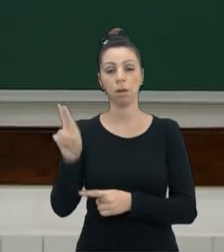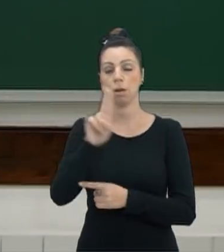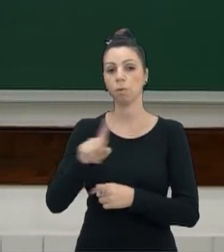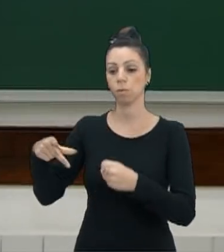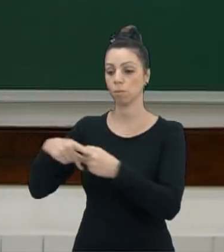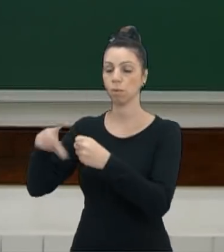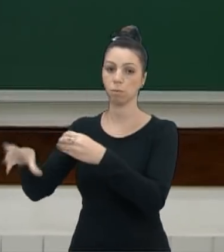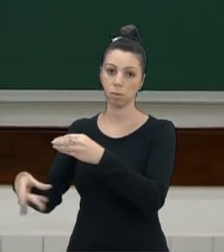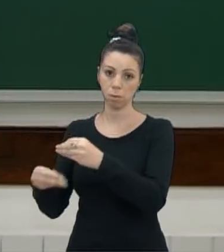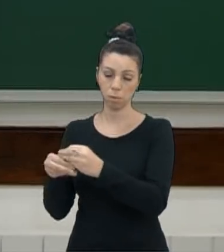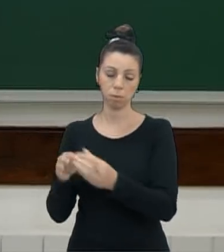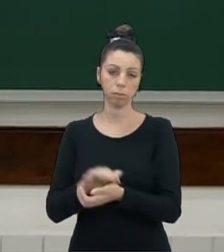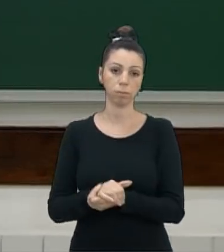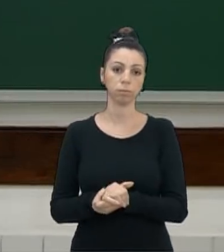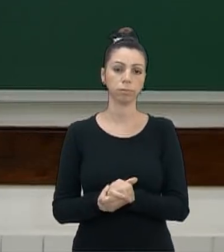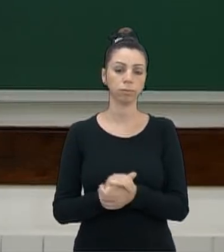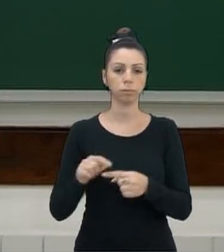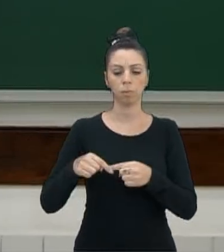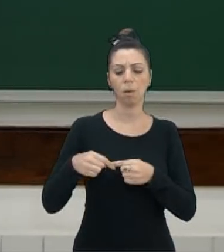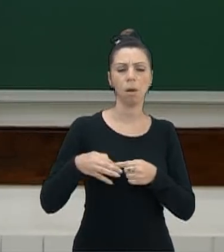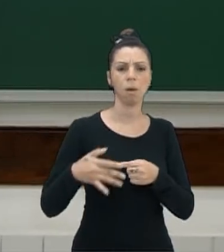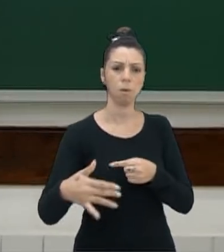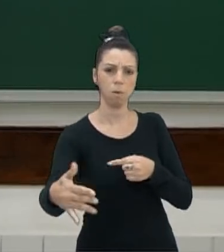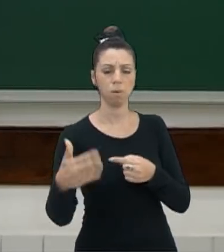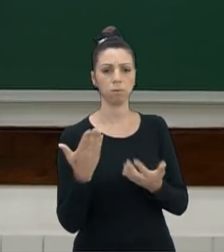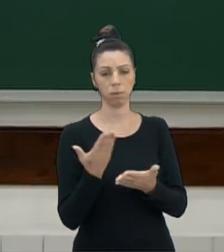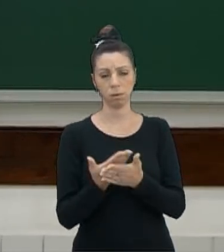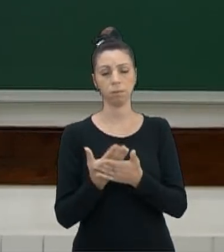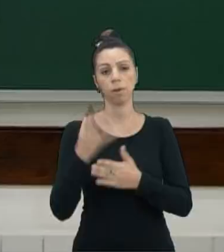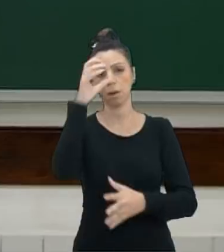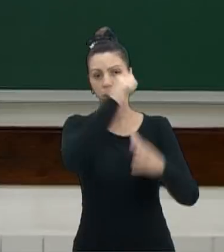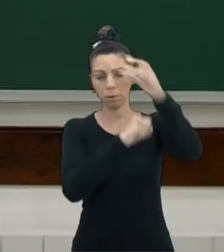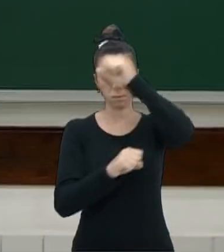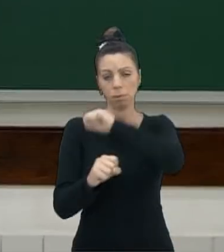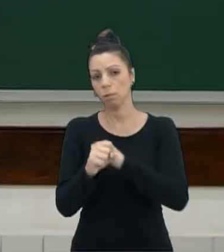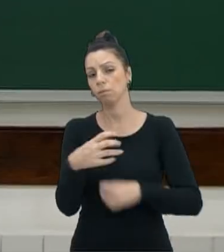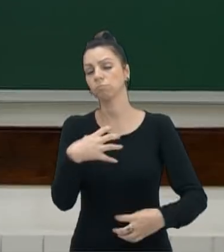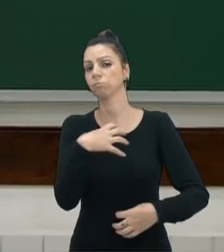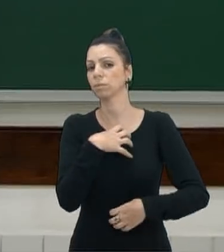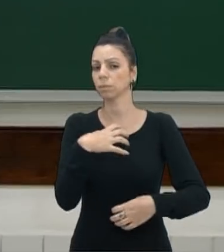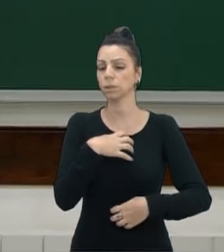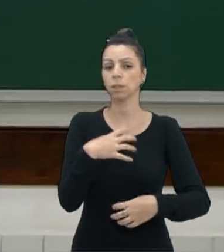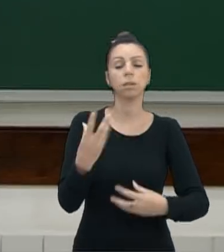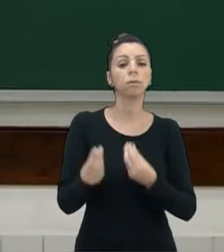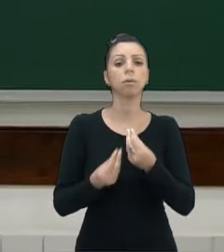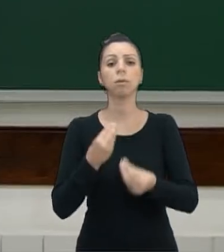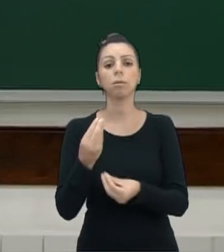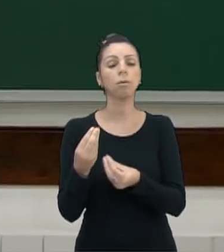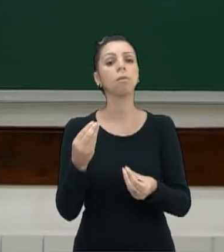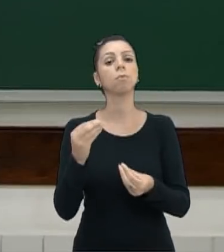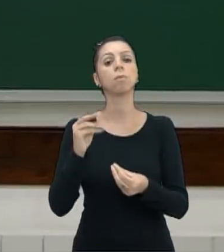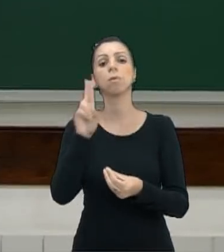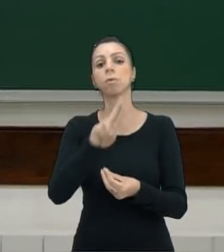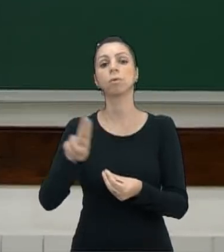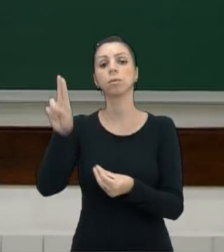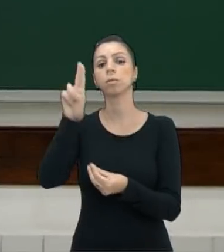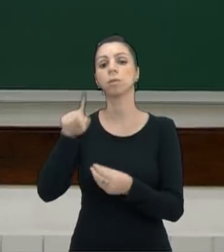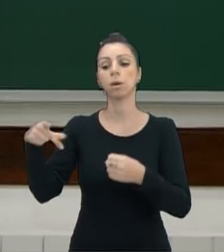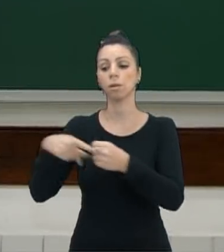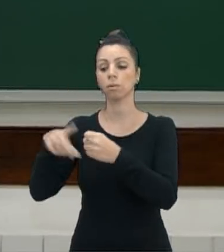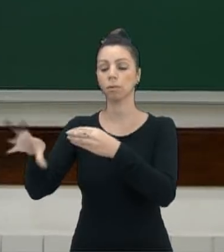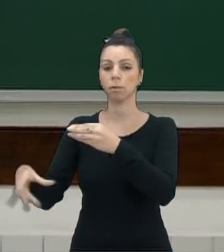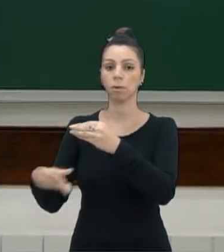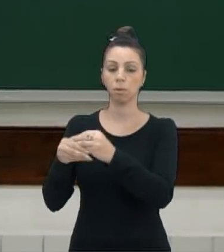No decorrer das nossas aulas, ao longo do ano, a gente vai aprender outras formas. E lembre de estar sempre observando